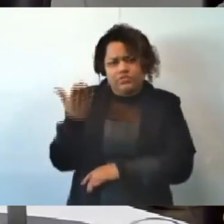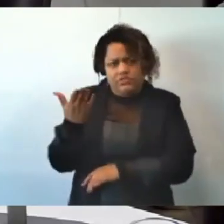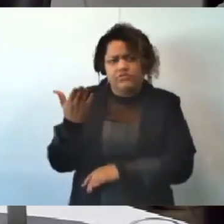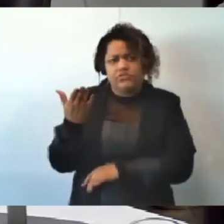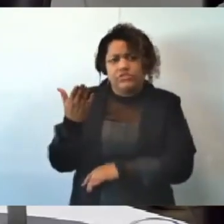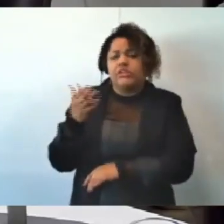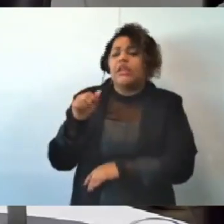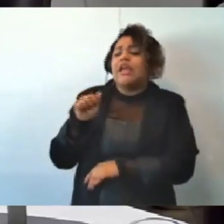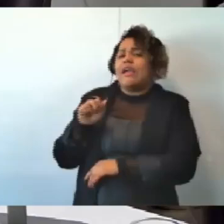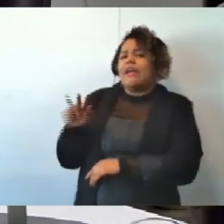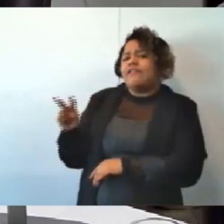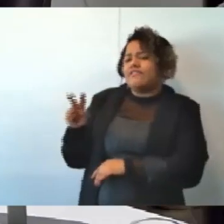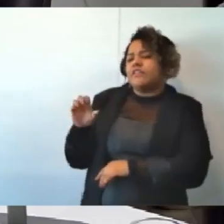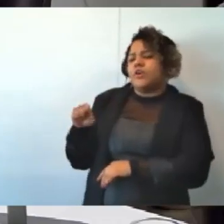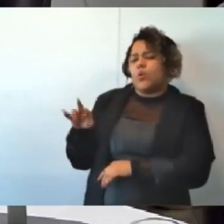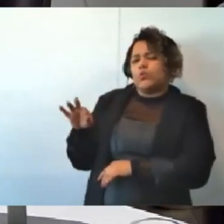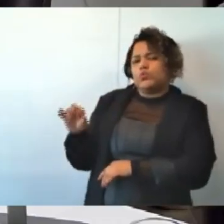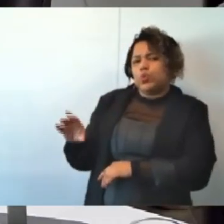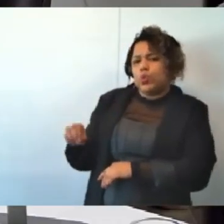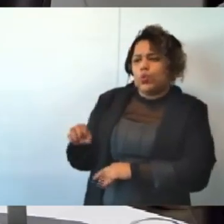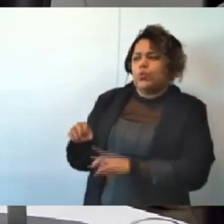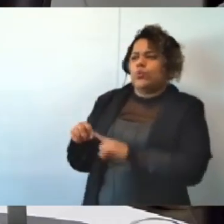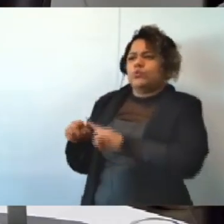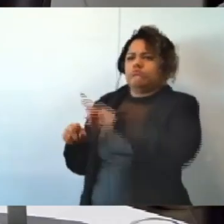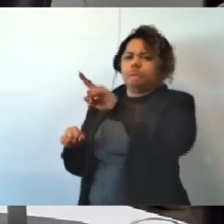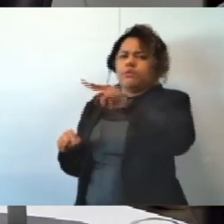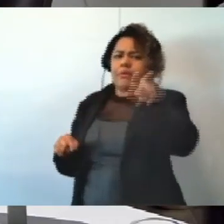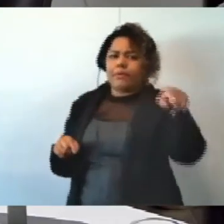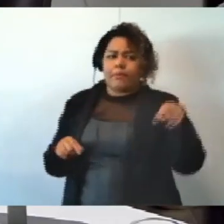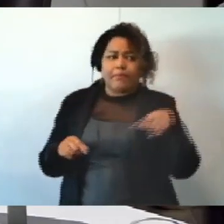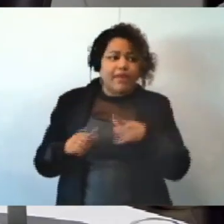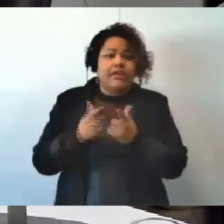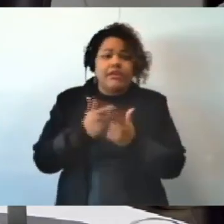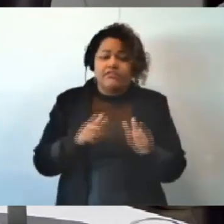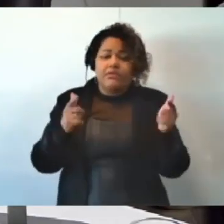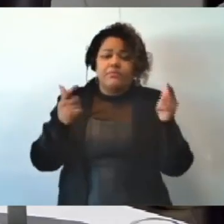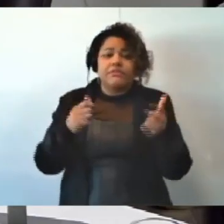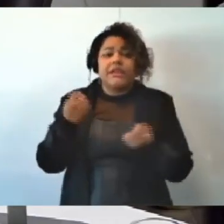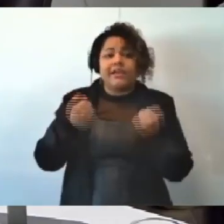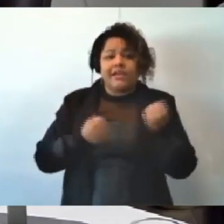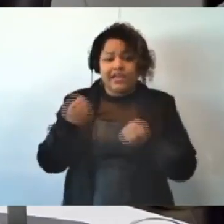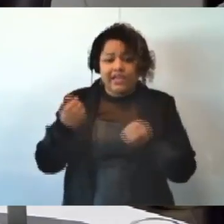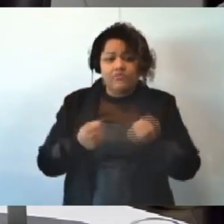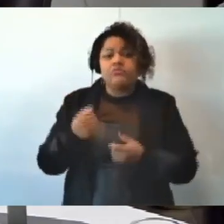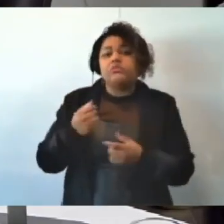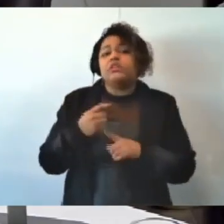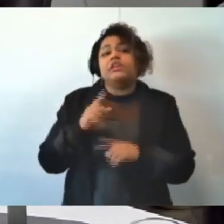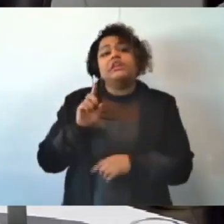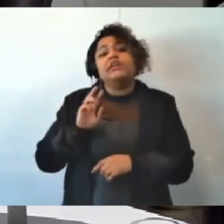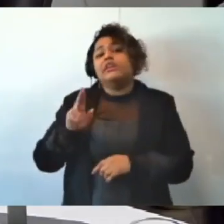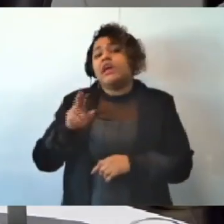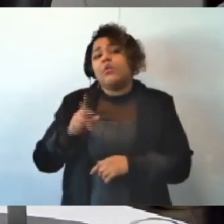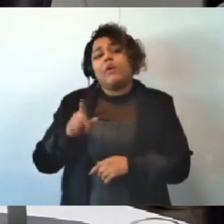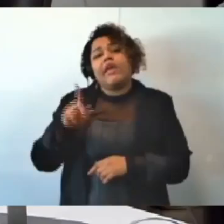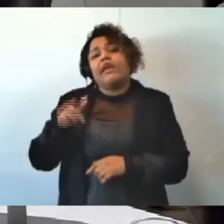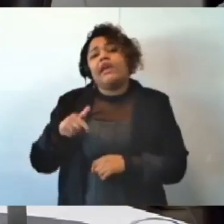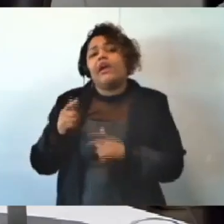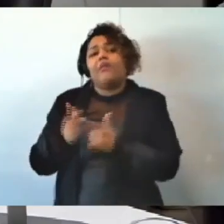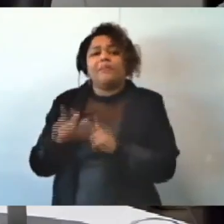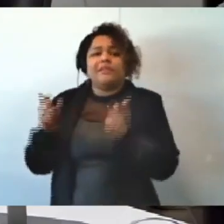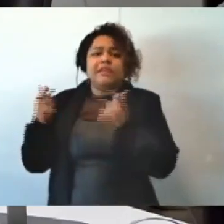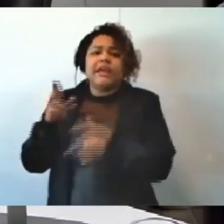Então, a tendência é aumentar o número de carros e não o número de uso de ônibus. São poucas as pessoas hoje que